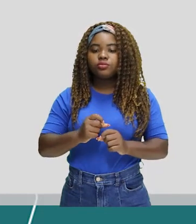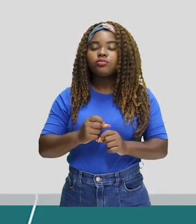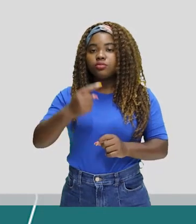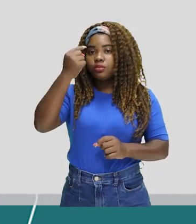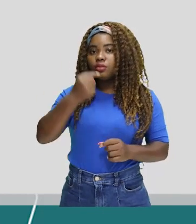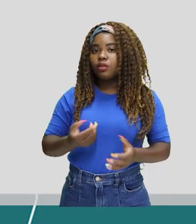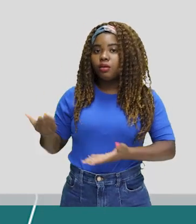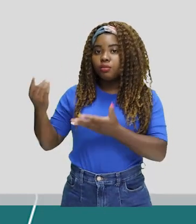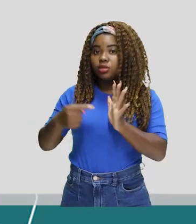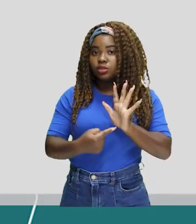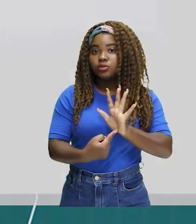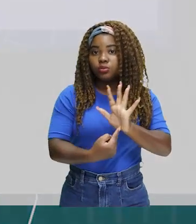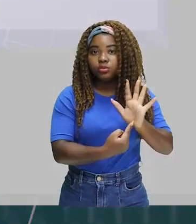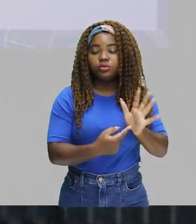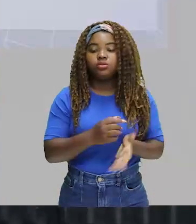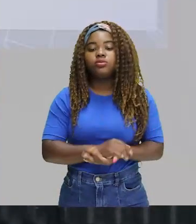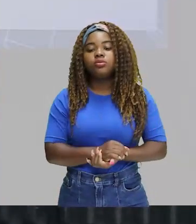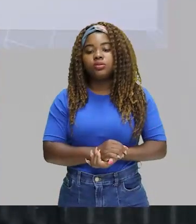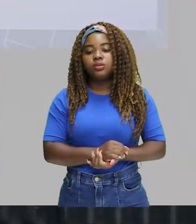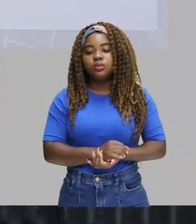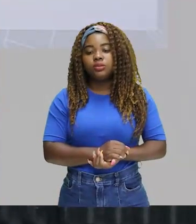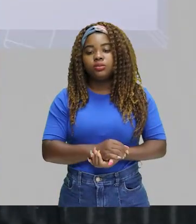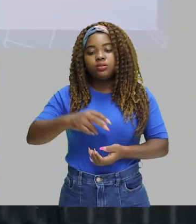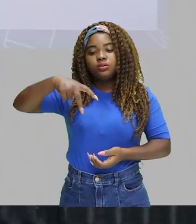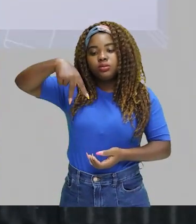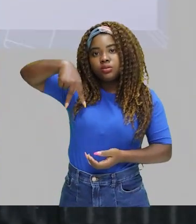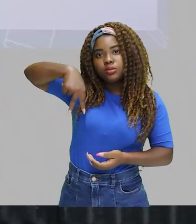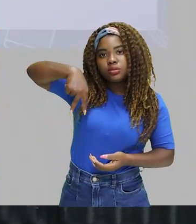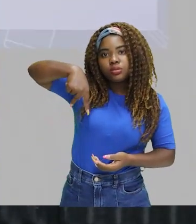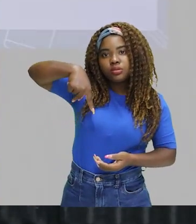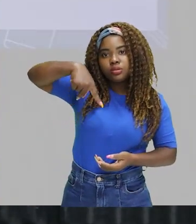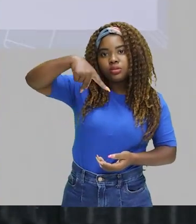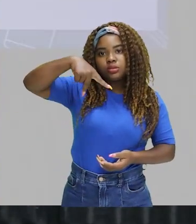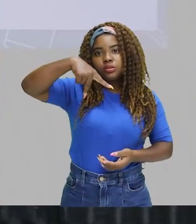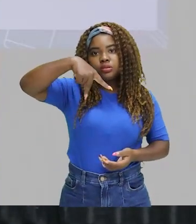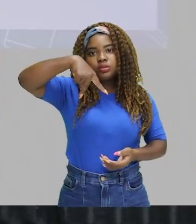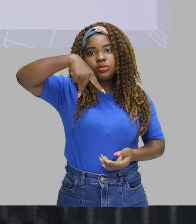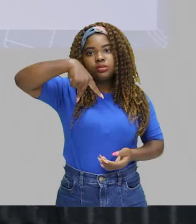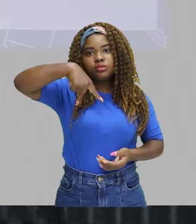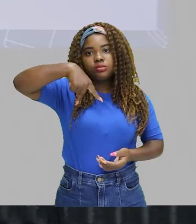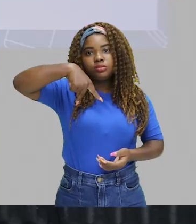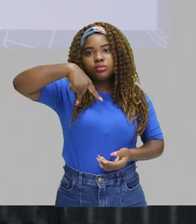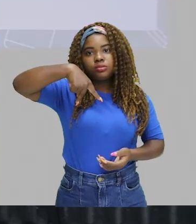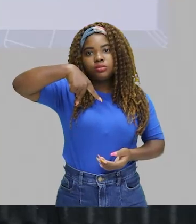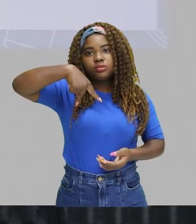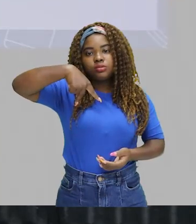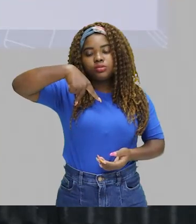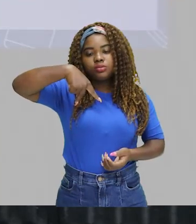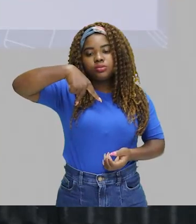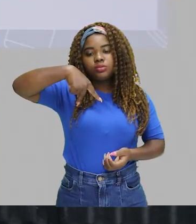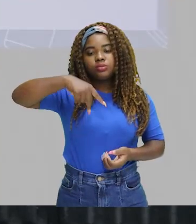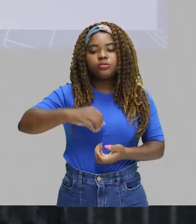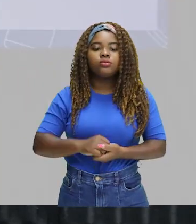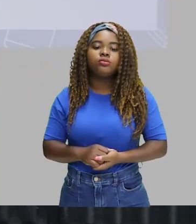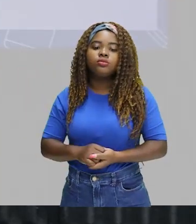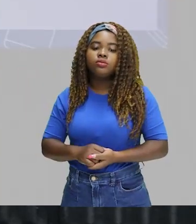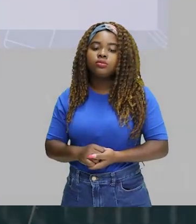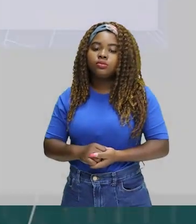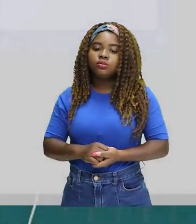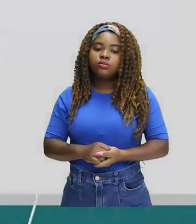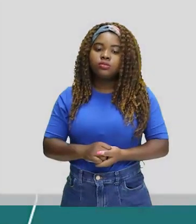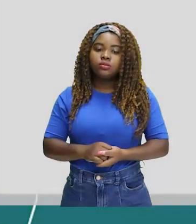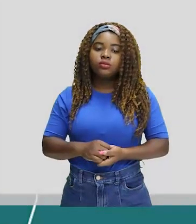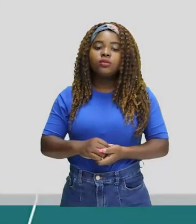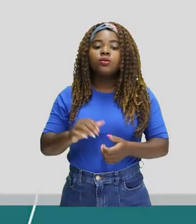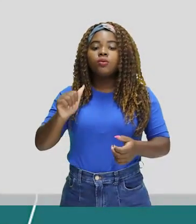que eu mostrei ainda há pouco para vocês. Esse aqui é do arremesso retilíneo, não é o arremesso em rotação. O arremesso